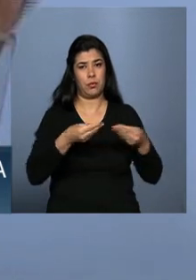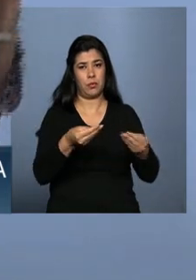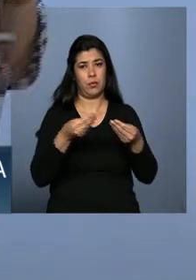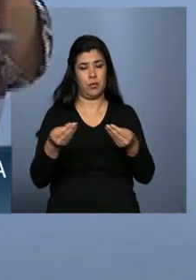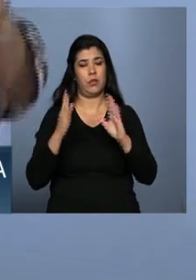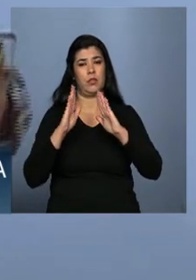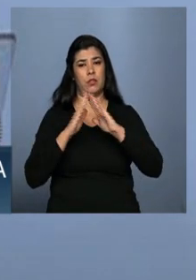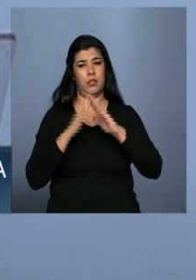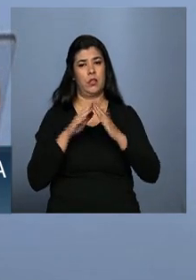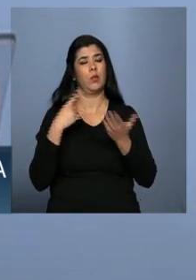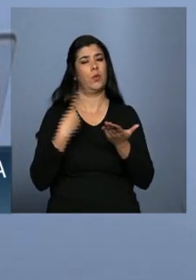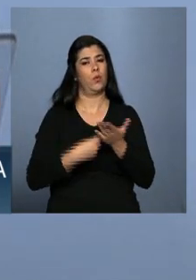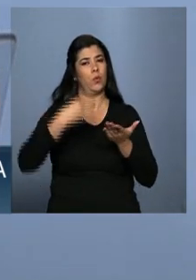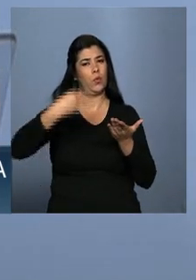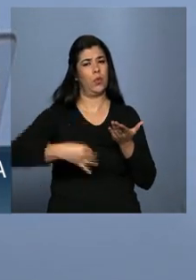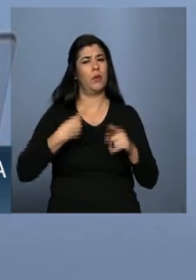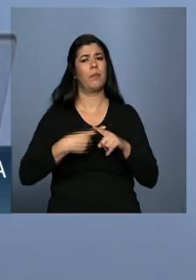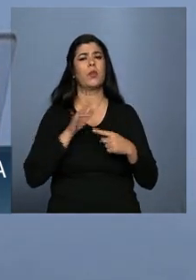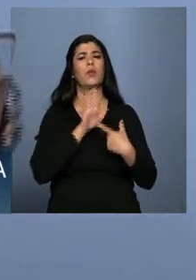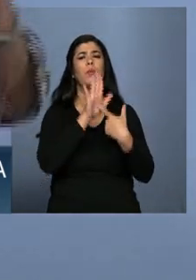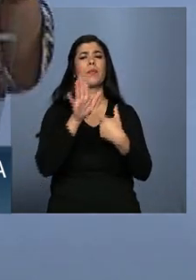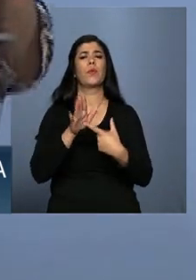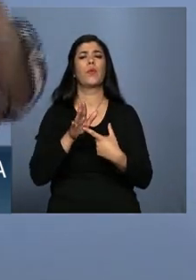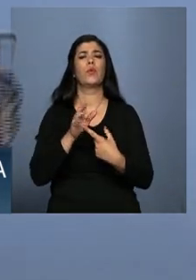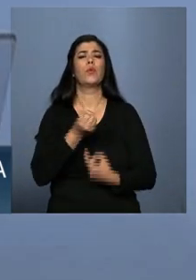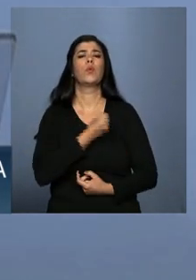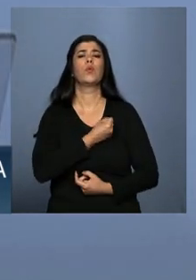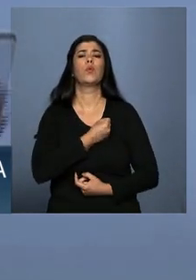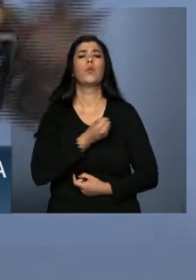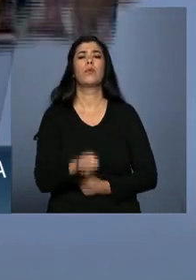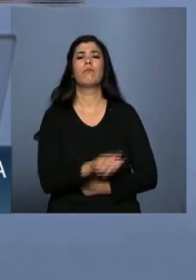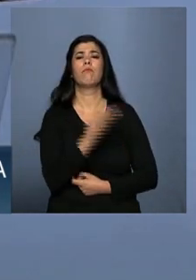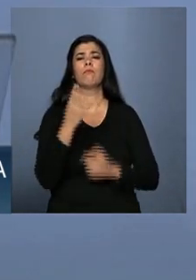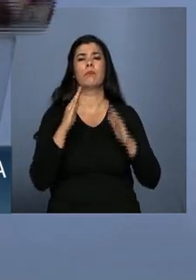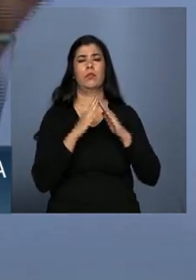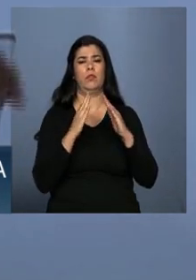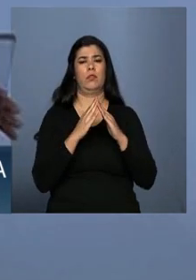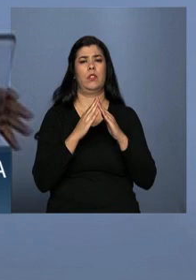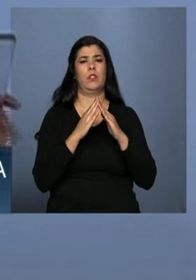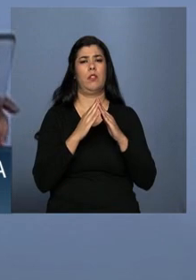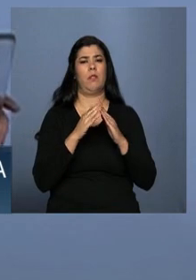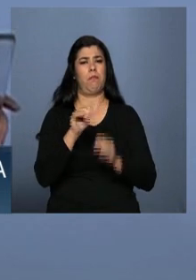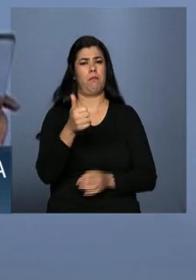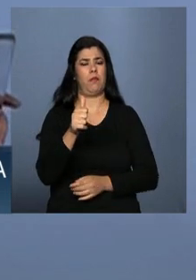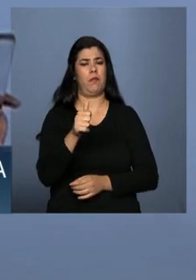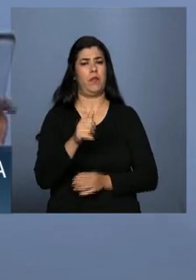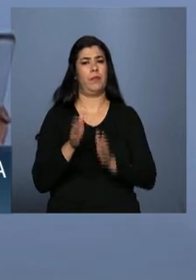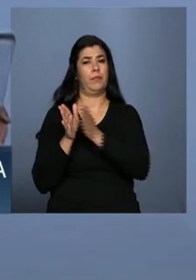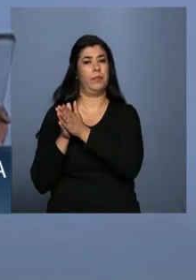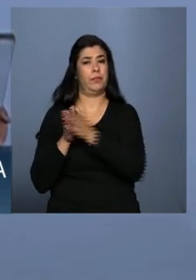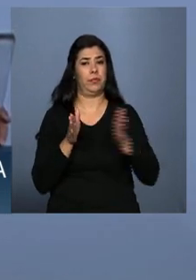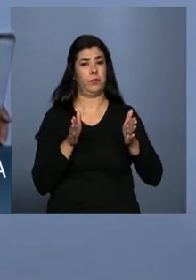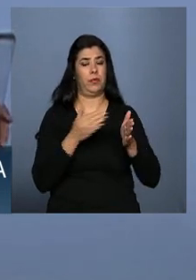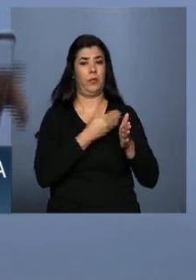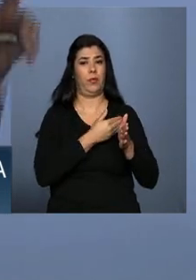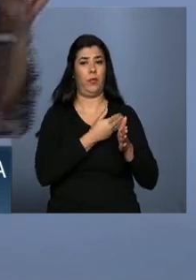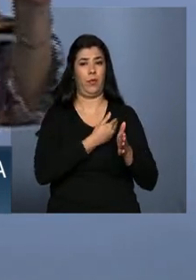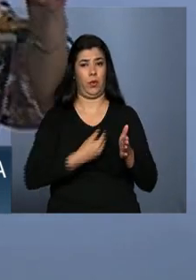compromisso. Por que que eu dou os números para vocês? Para ver o seguinte: no período Lula,